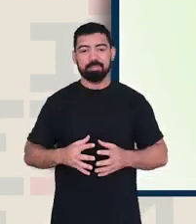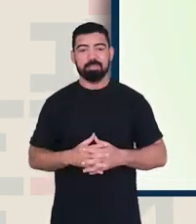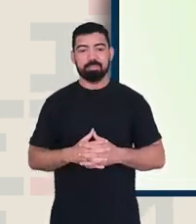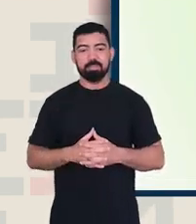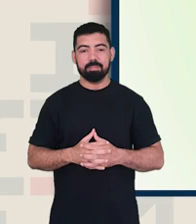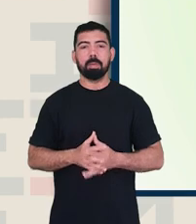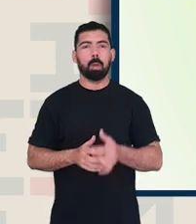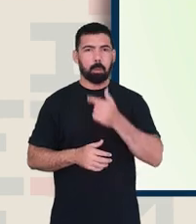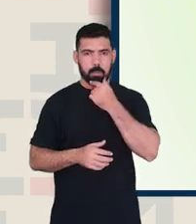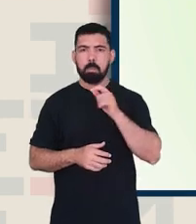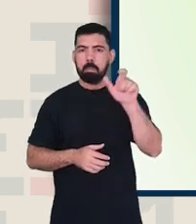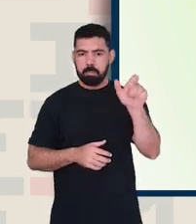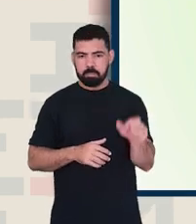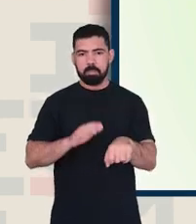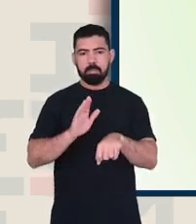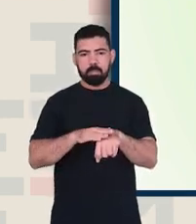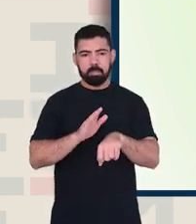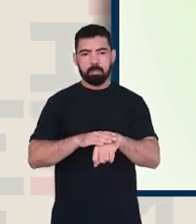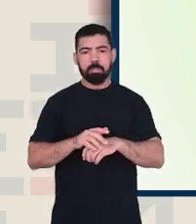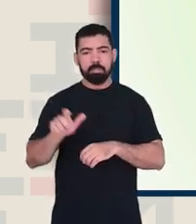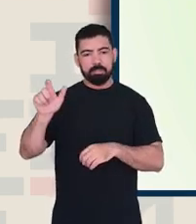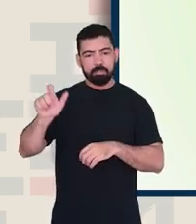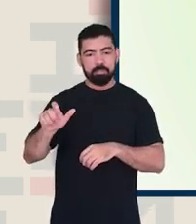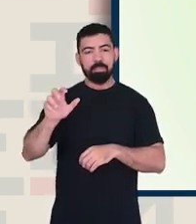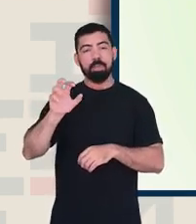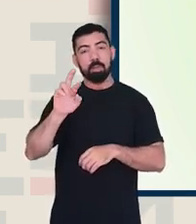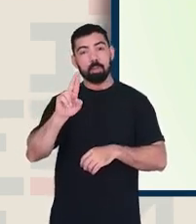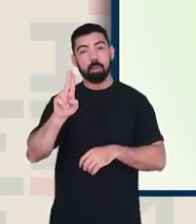próprio Russolo, esse bigodinho aqui,